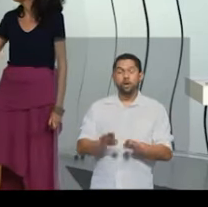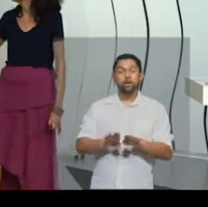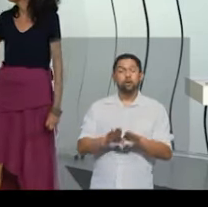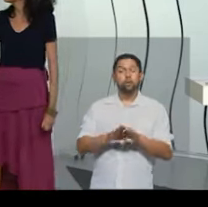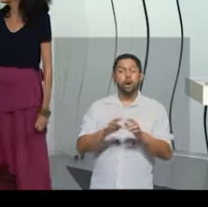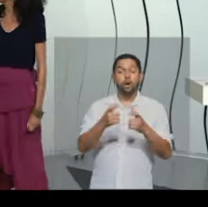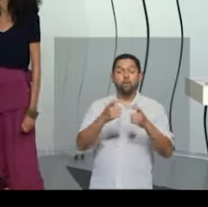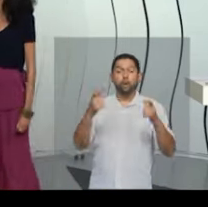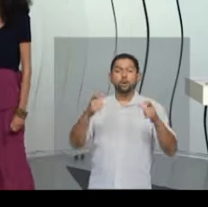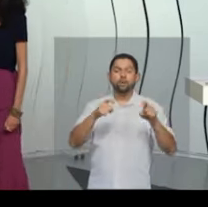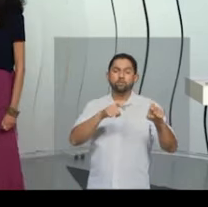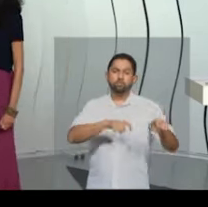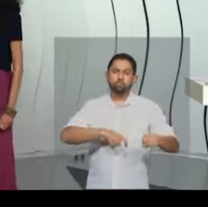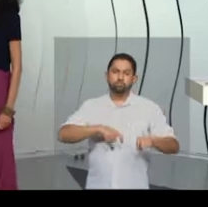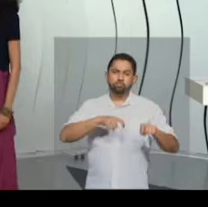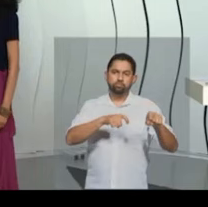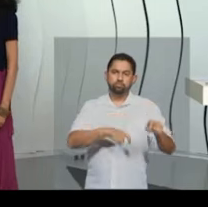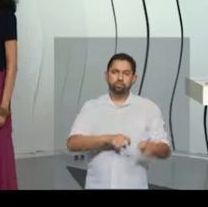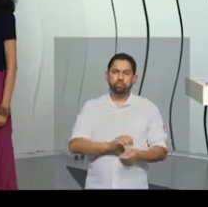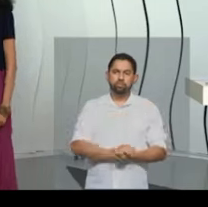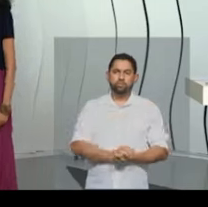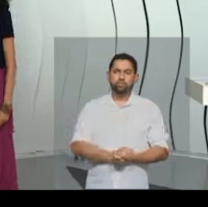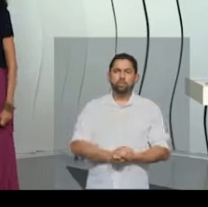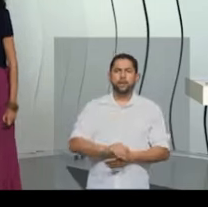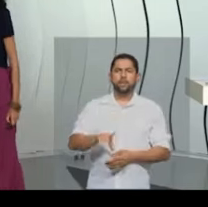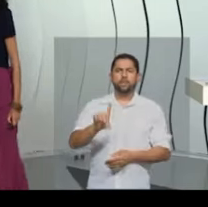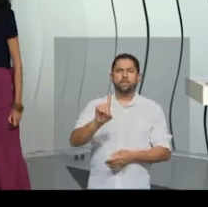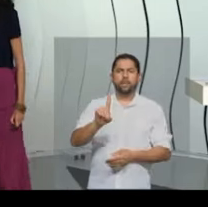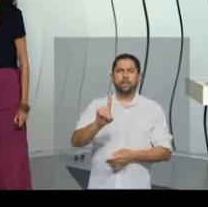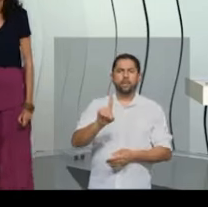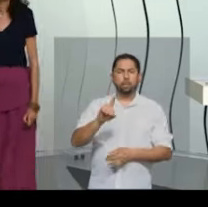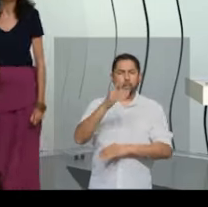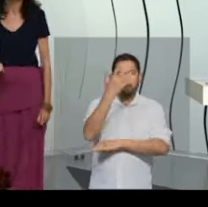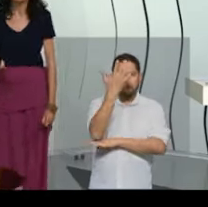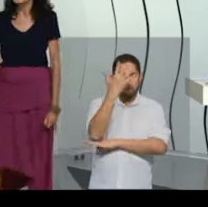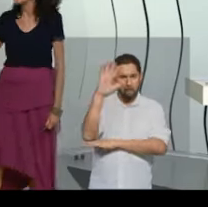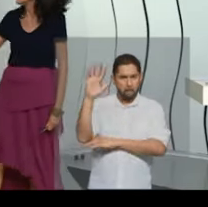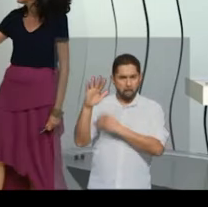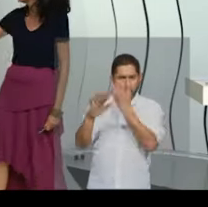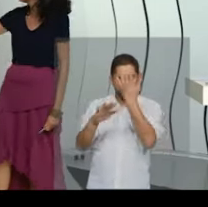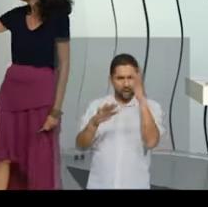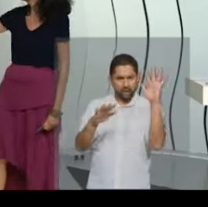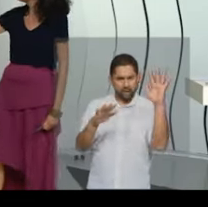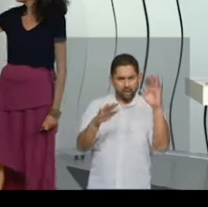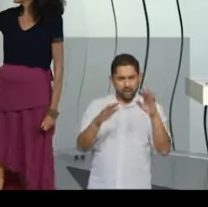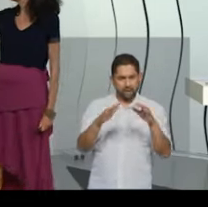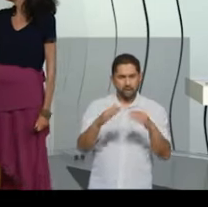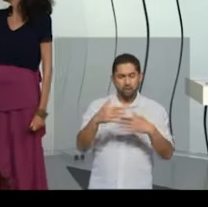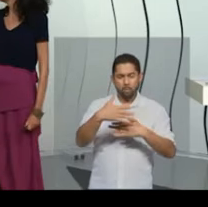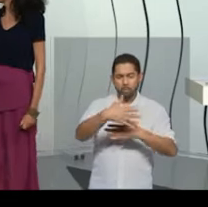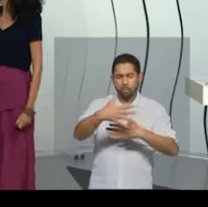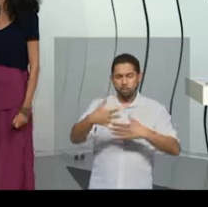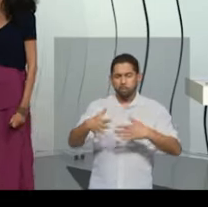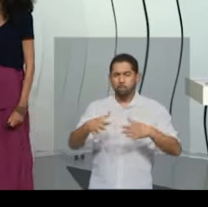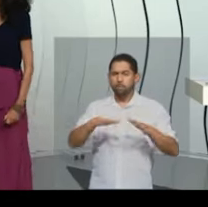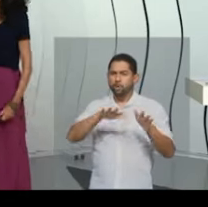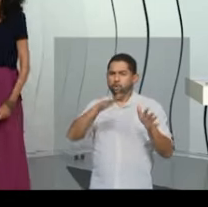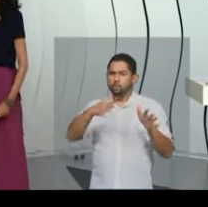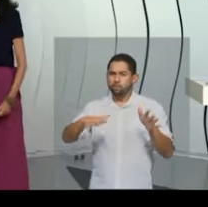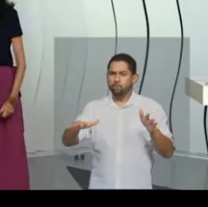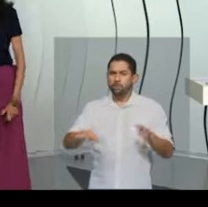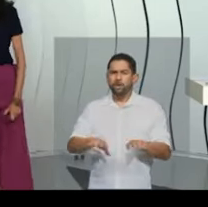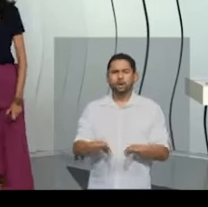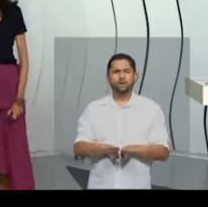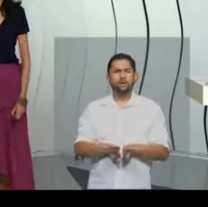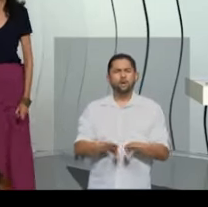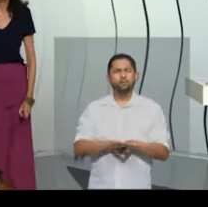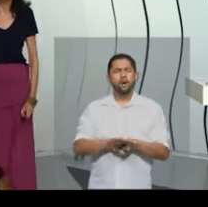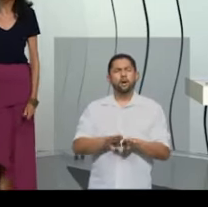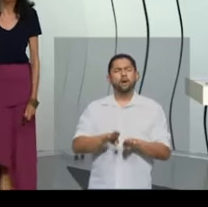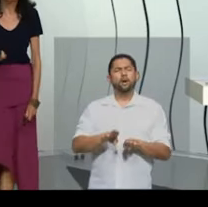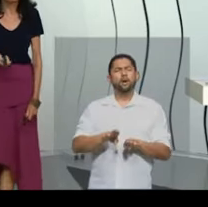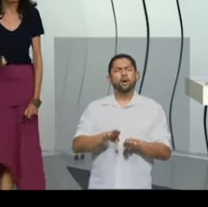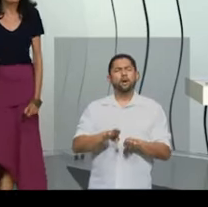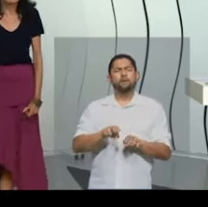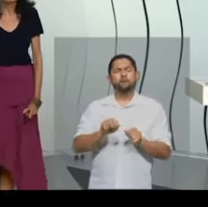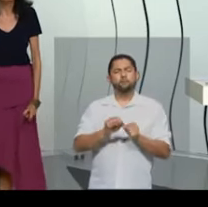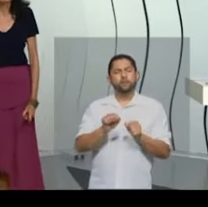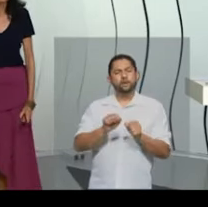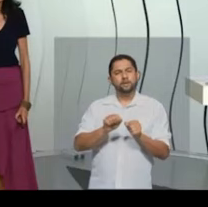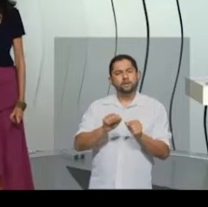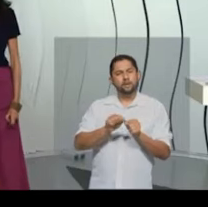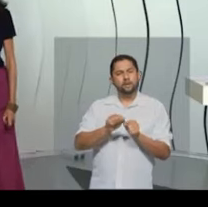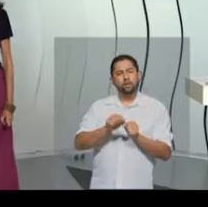extensiva. Letra D, retirada de madeira do litoral. Letra E, exploração da lavoura de tabaco. Para